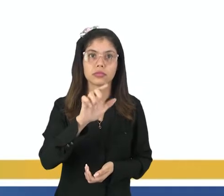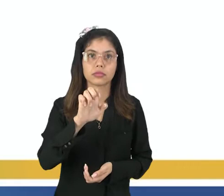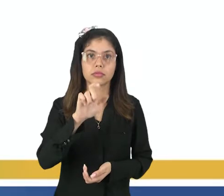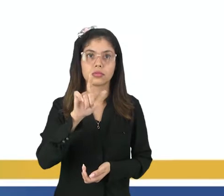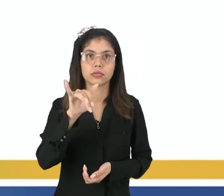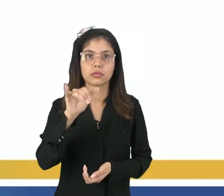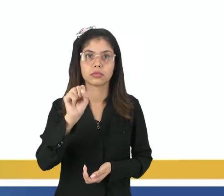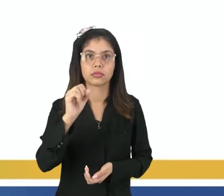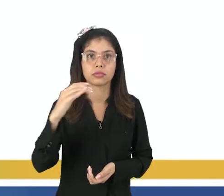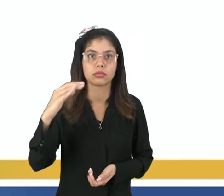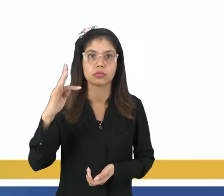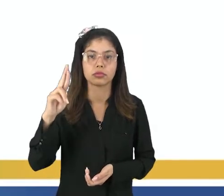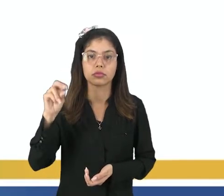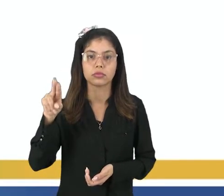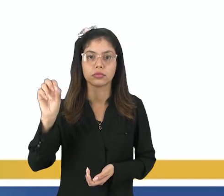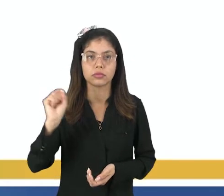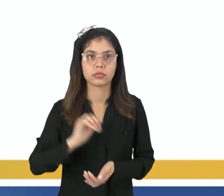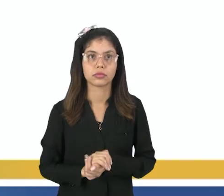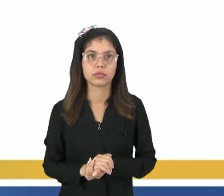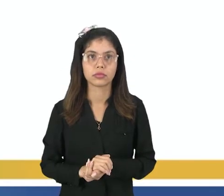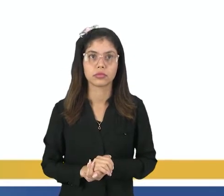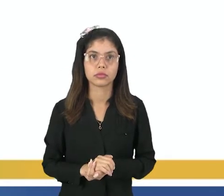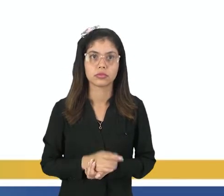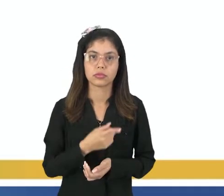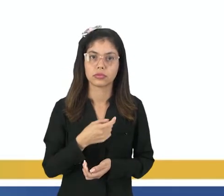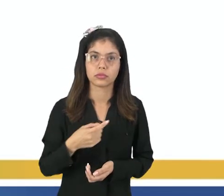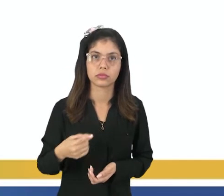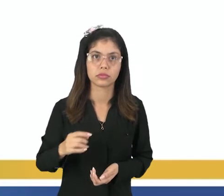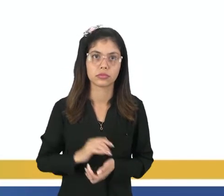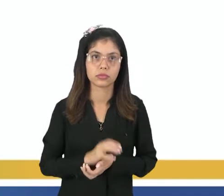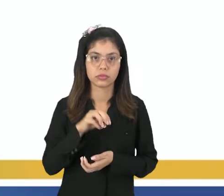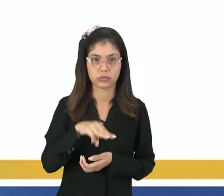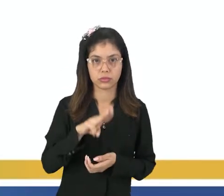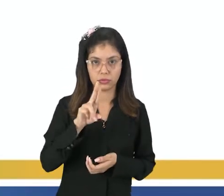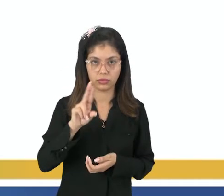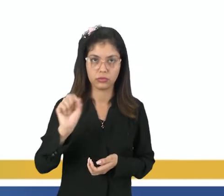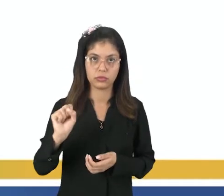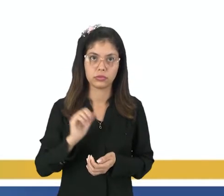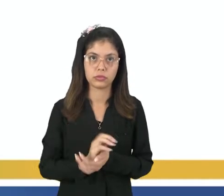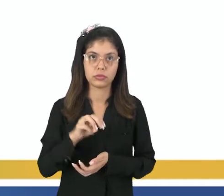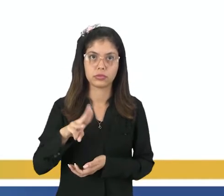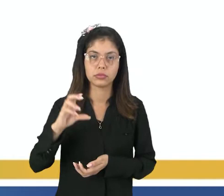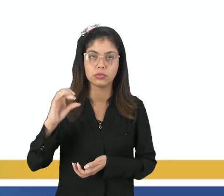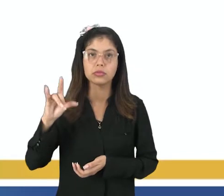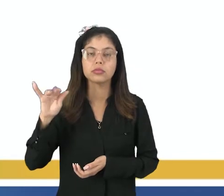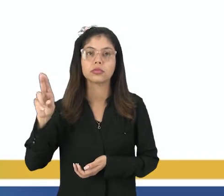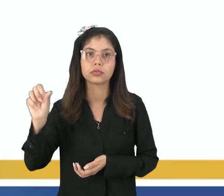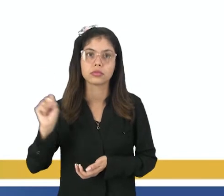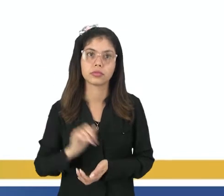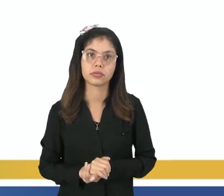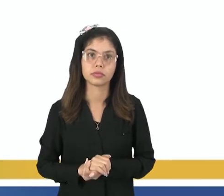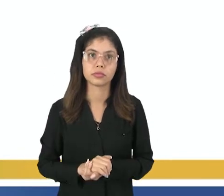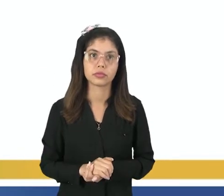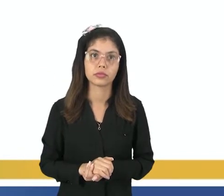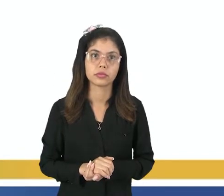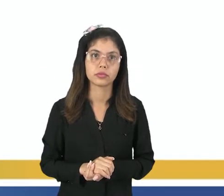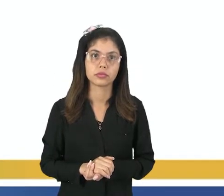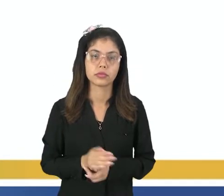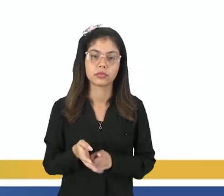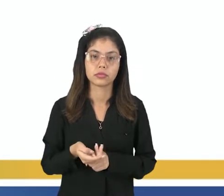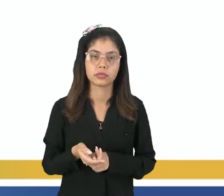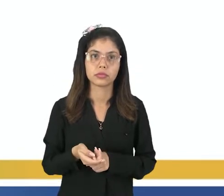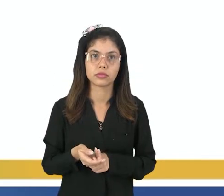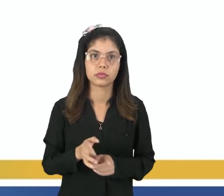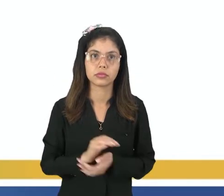Felis catus. Do camundongo, o nome científico vai ser Mus musculus. E